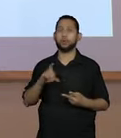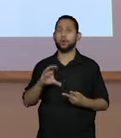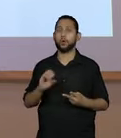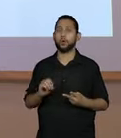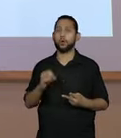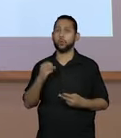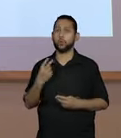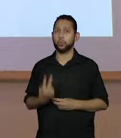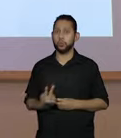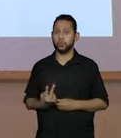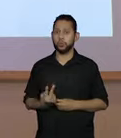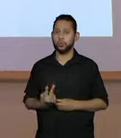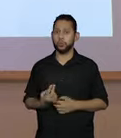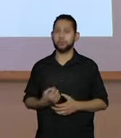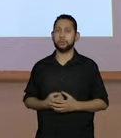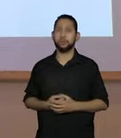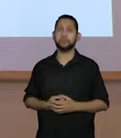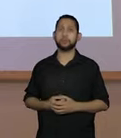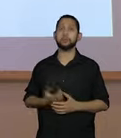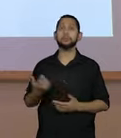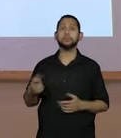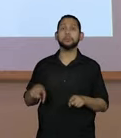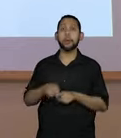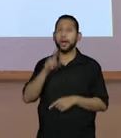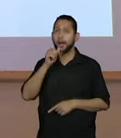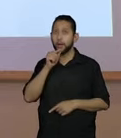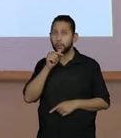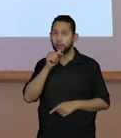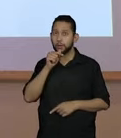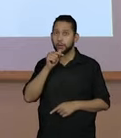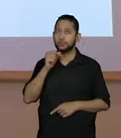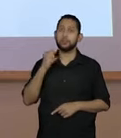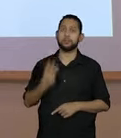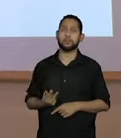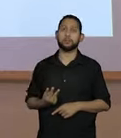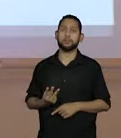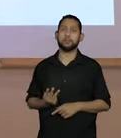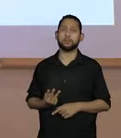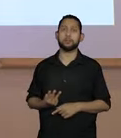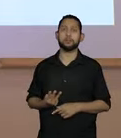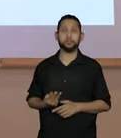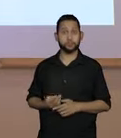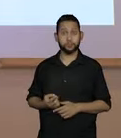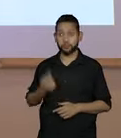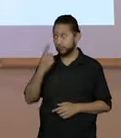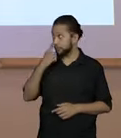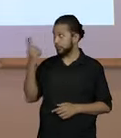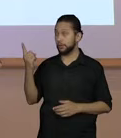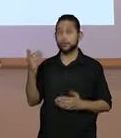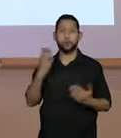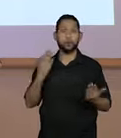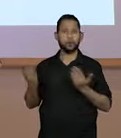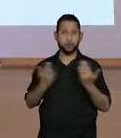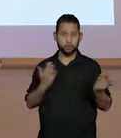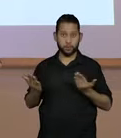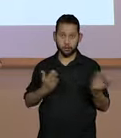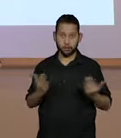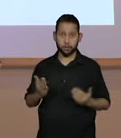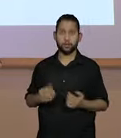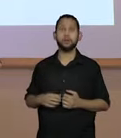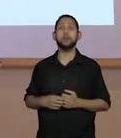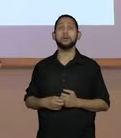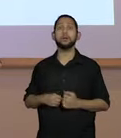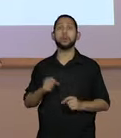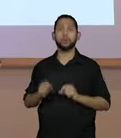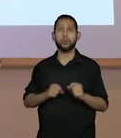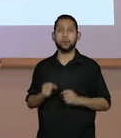carbônico, 2. E para a molécula de água, 3. Comparando, então, o nosso balanceamento, o que